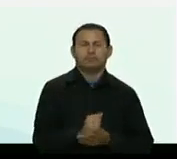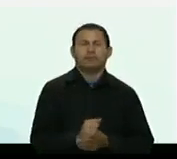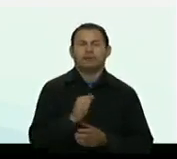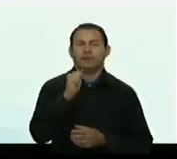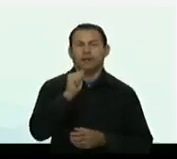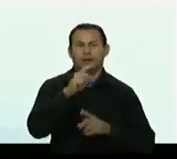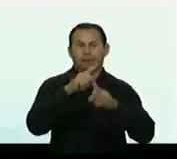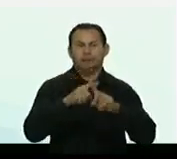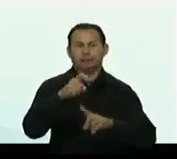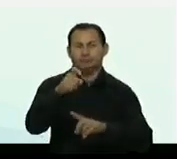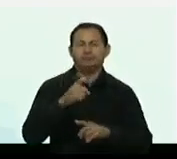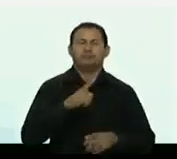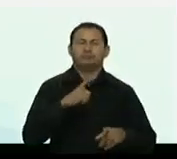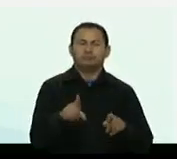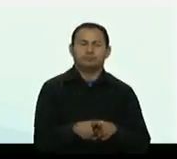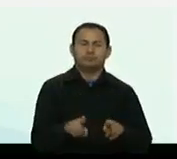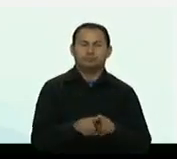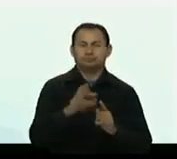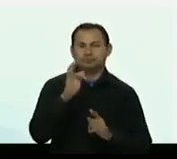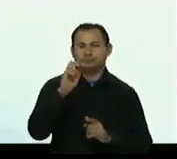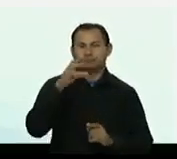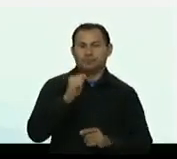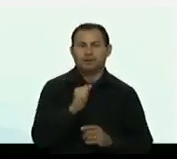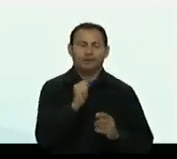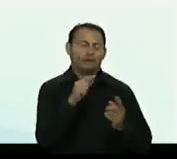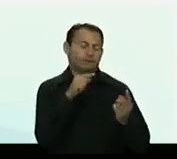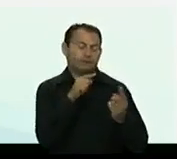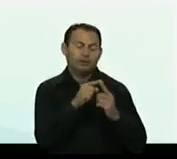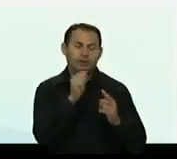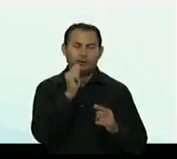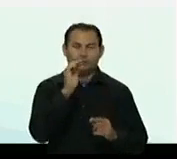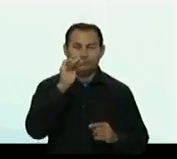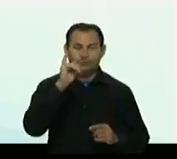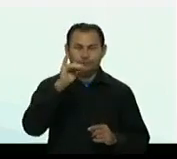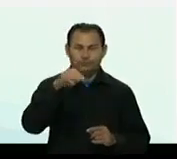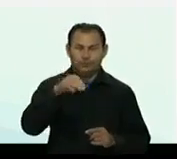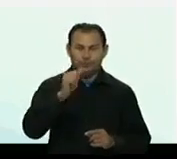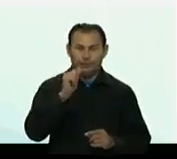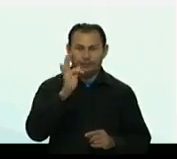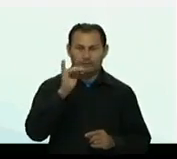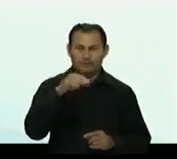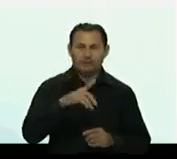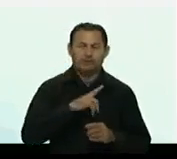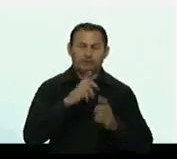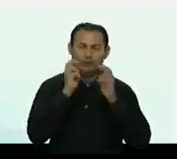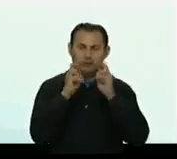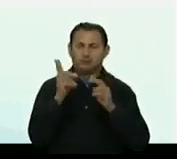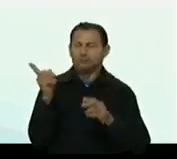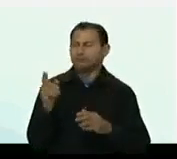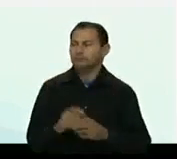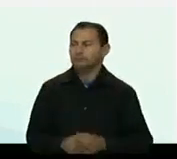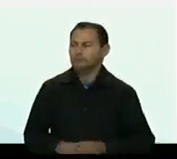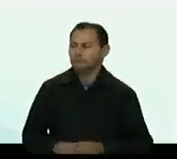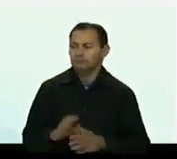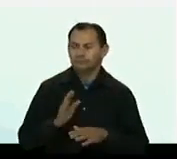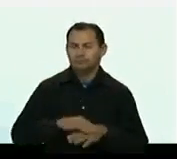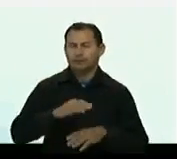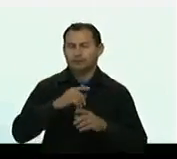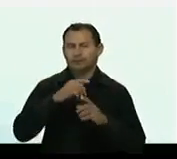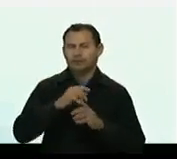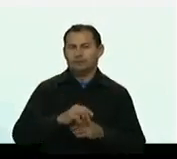x, e temos também a função afim, que agora nós temos esse termo aqui, ó, o mais